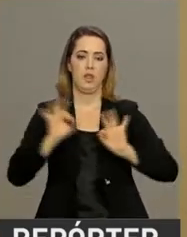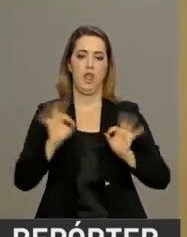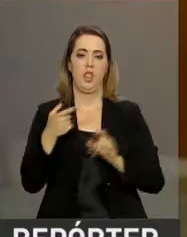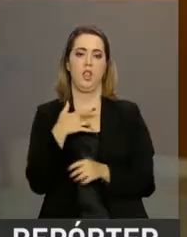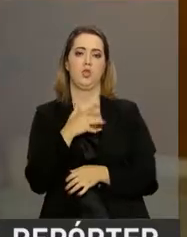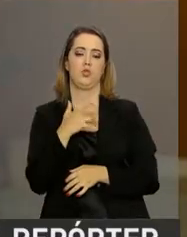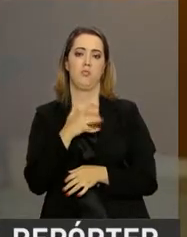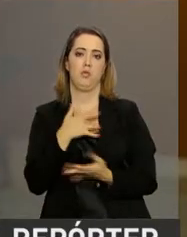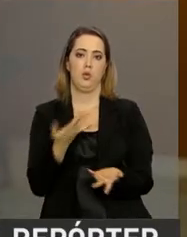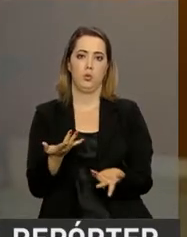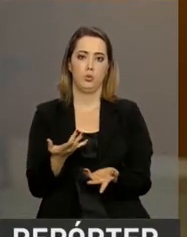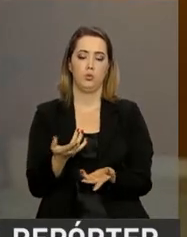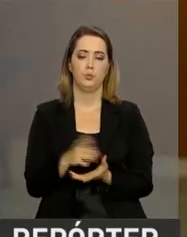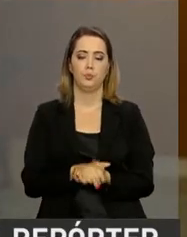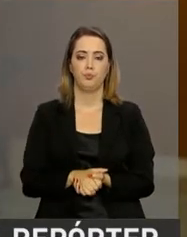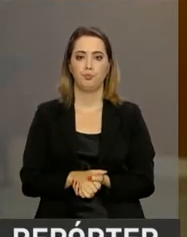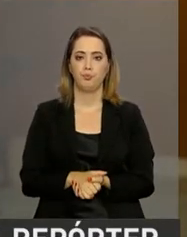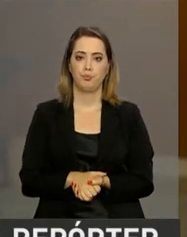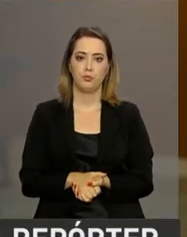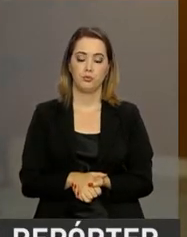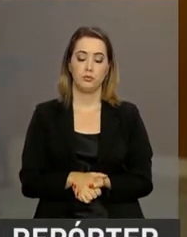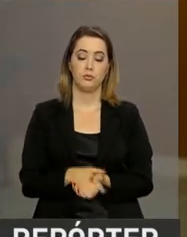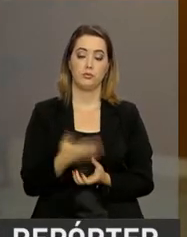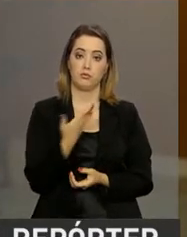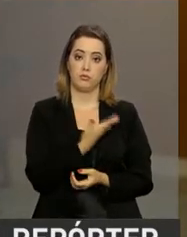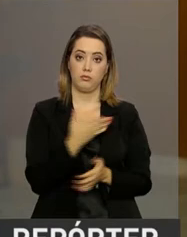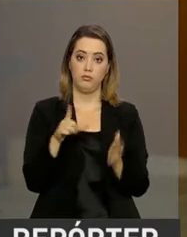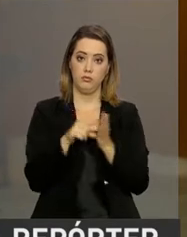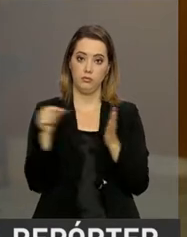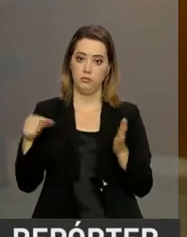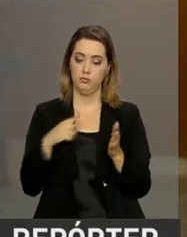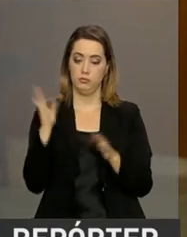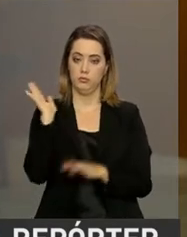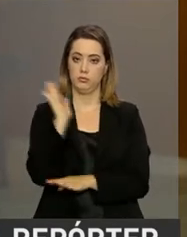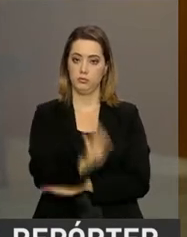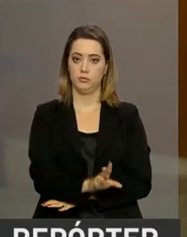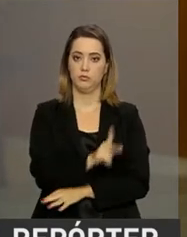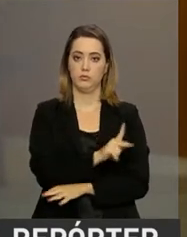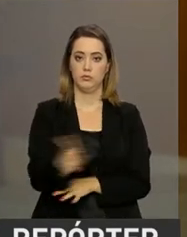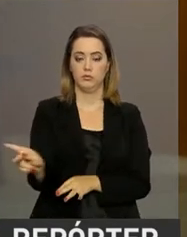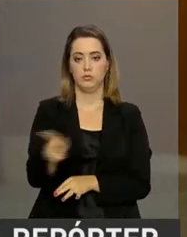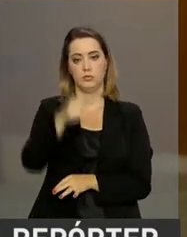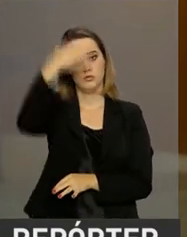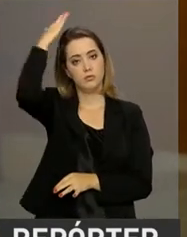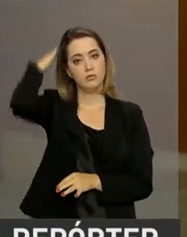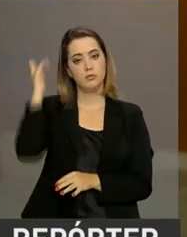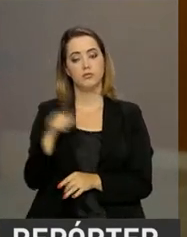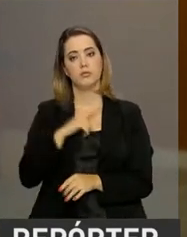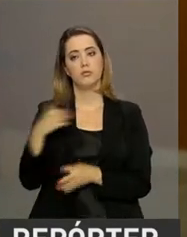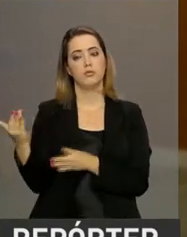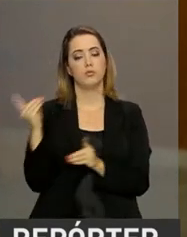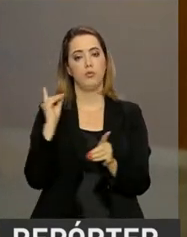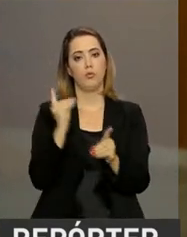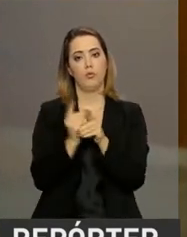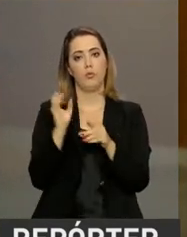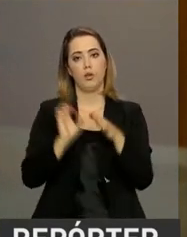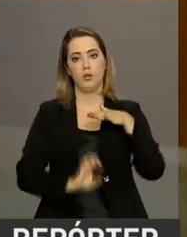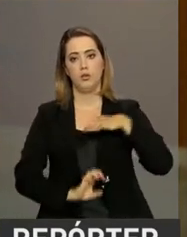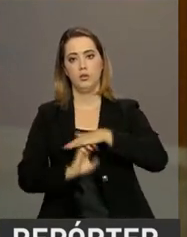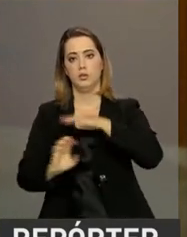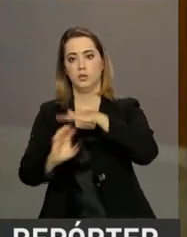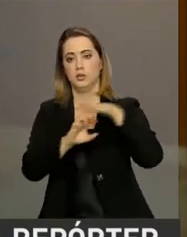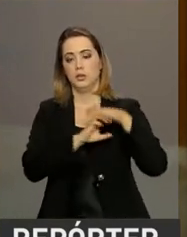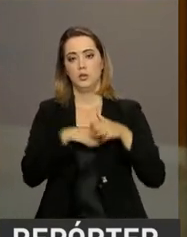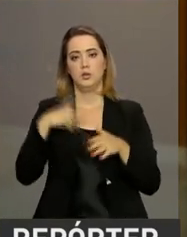permanente. E aqui no Palácio do Planalto, agora à tarde, o presidente Michel Temer recebe empresários e